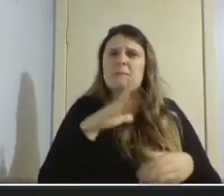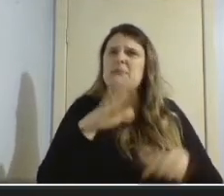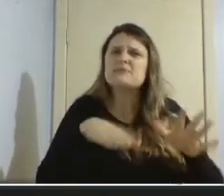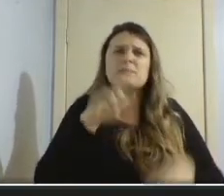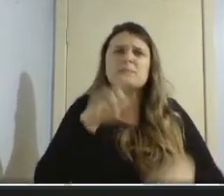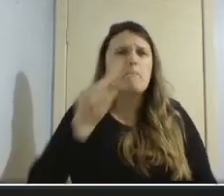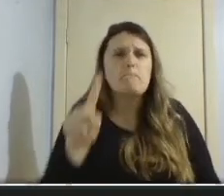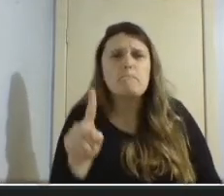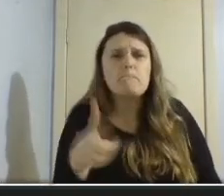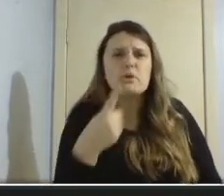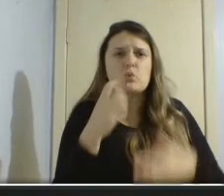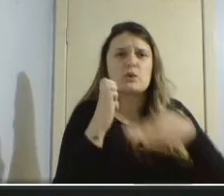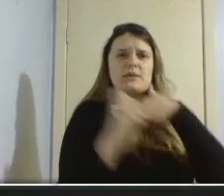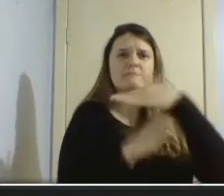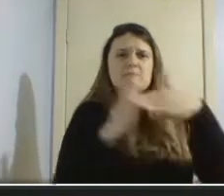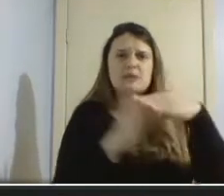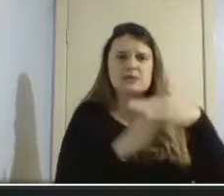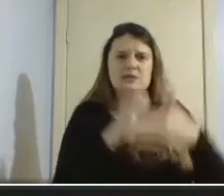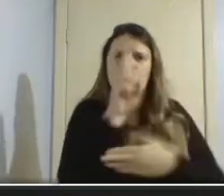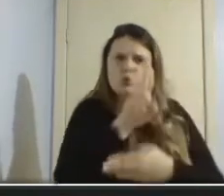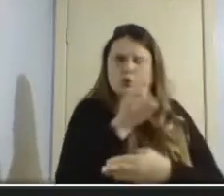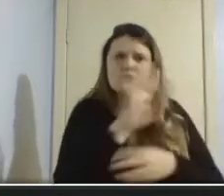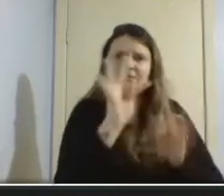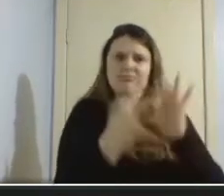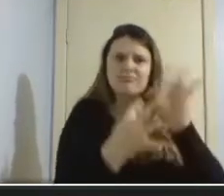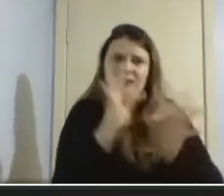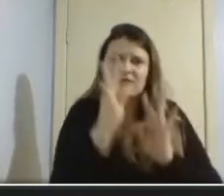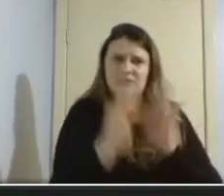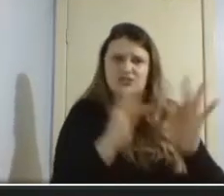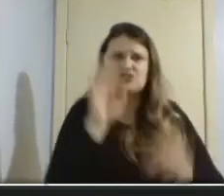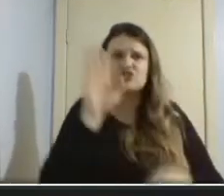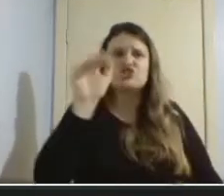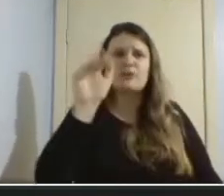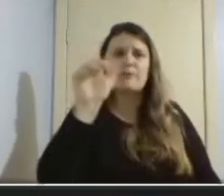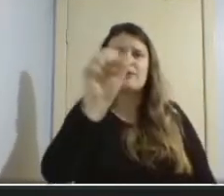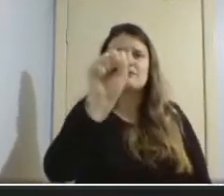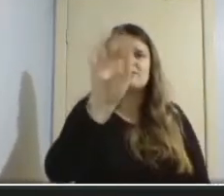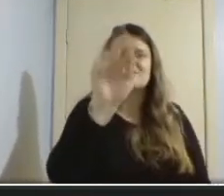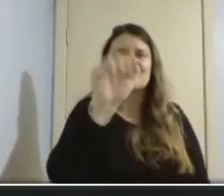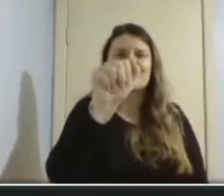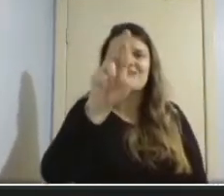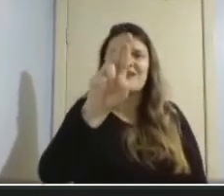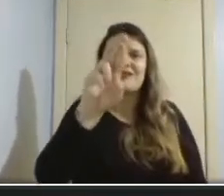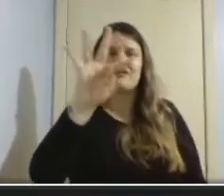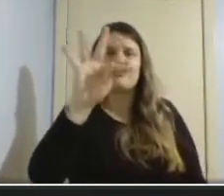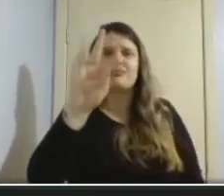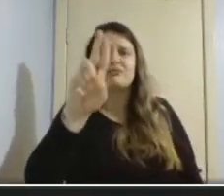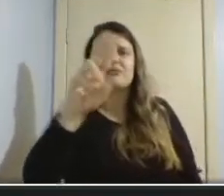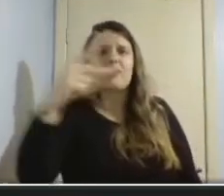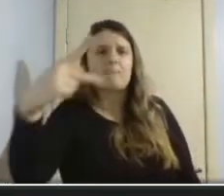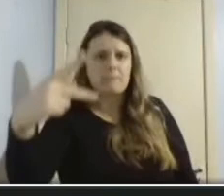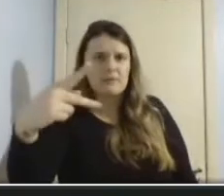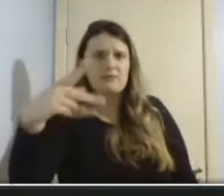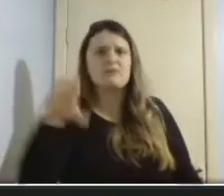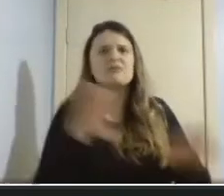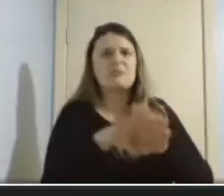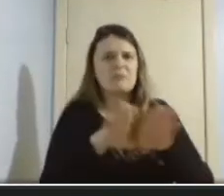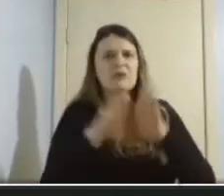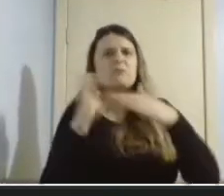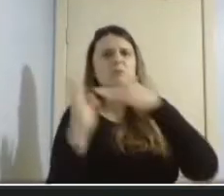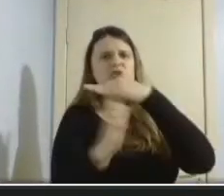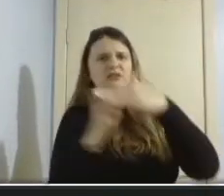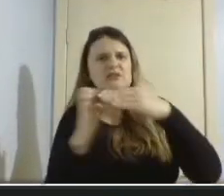tecnológica, que são as chamadas startups. Fora, claro, as empresas de tecnologia da informação, as empresas de